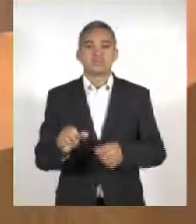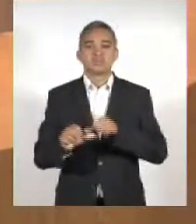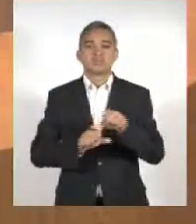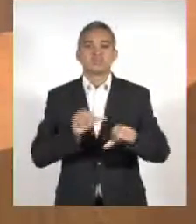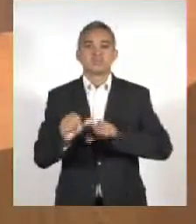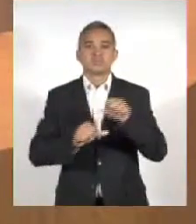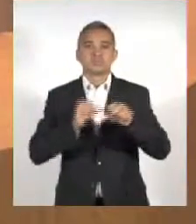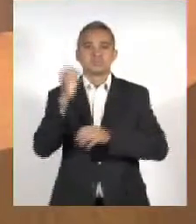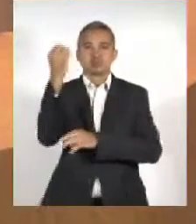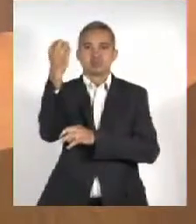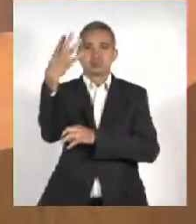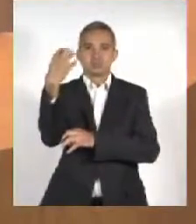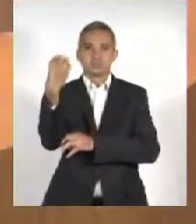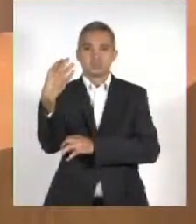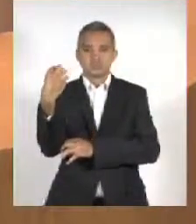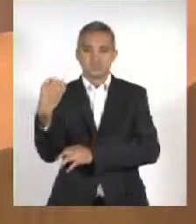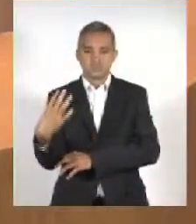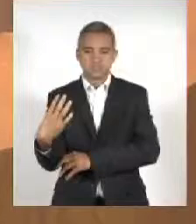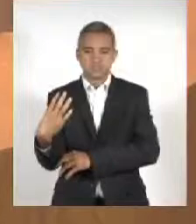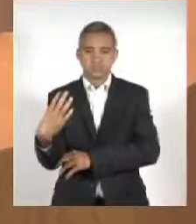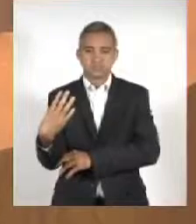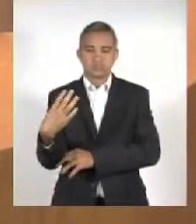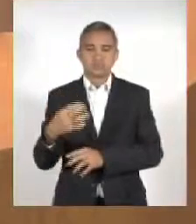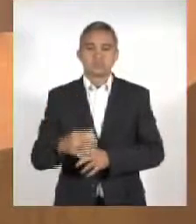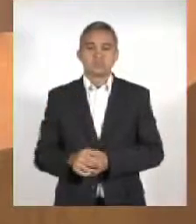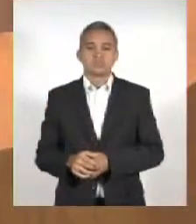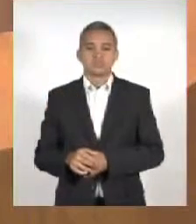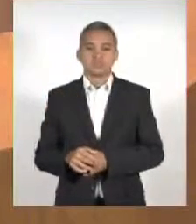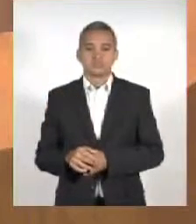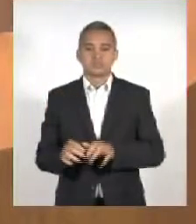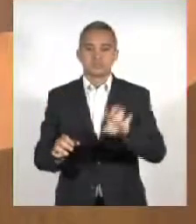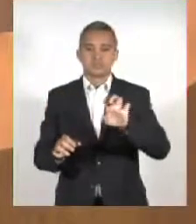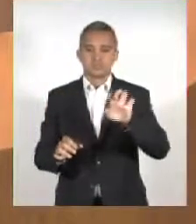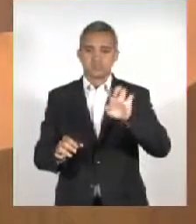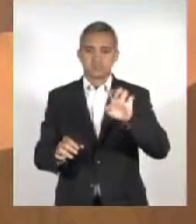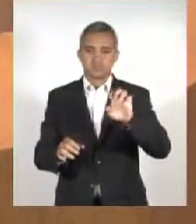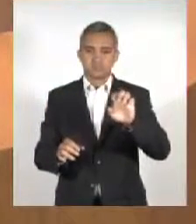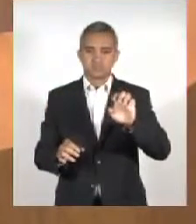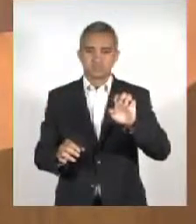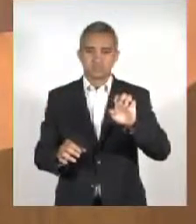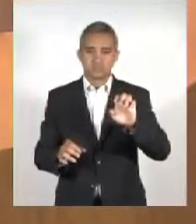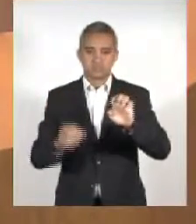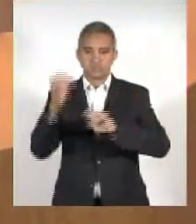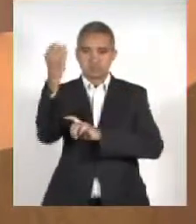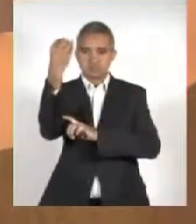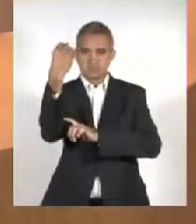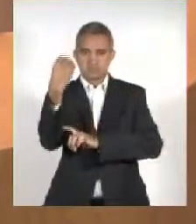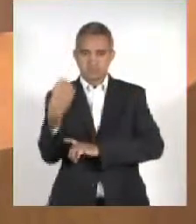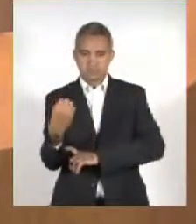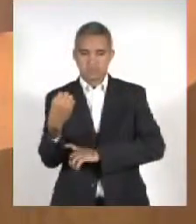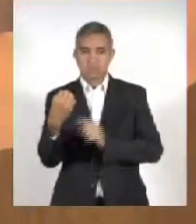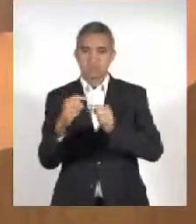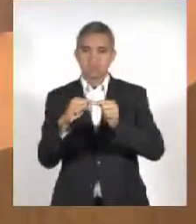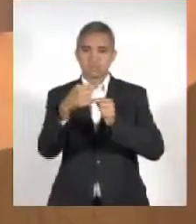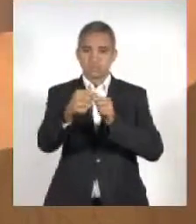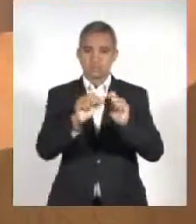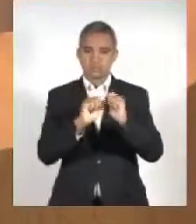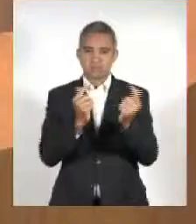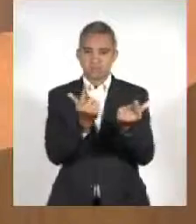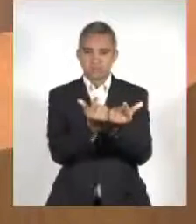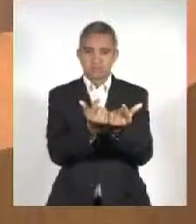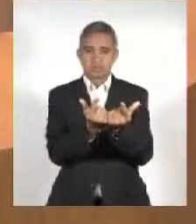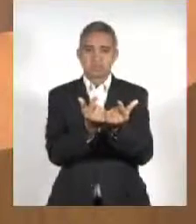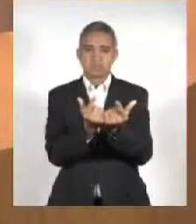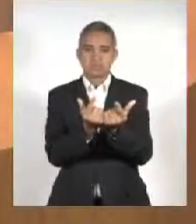um pouco mais para a esquerda, que esse semáforo que já é um pouco depois da Assembleia Legislativa, que esse semáforo ele possa